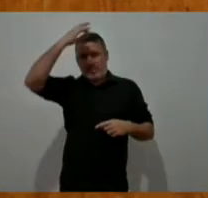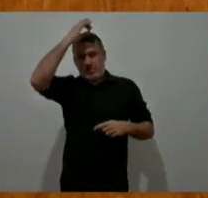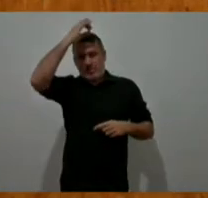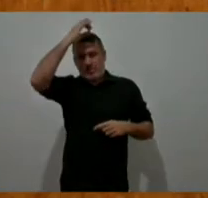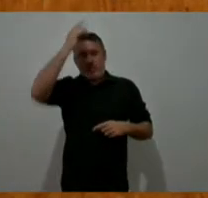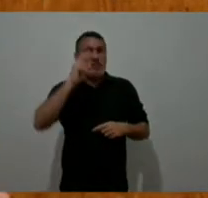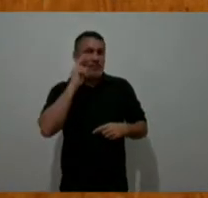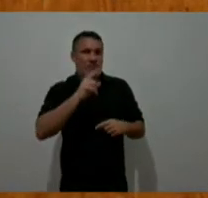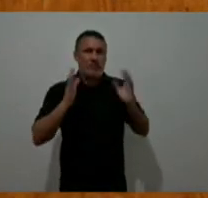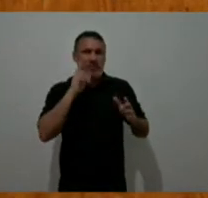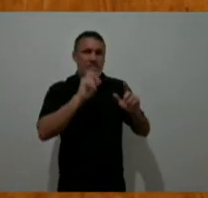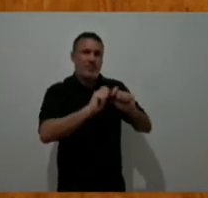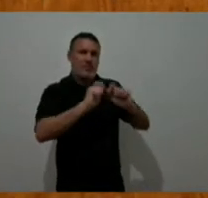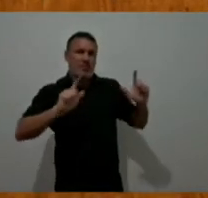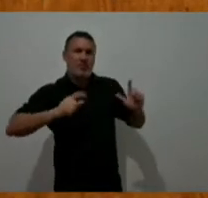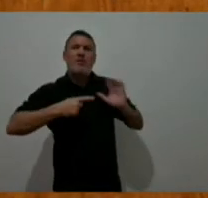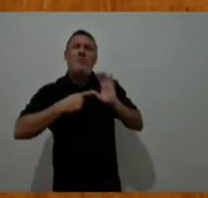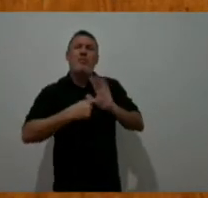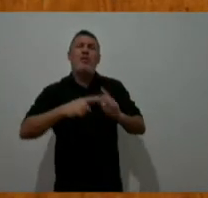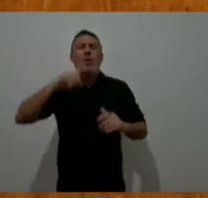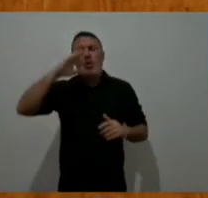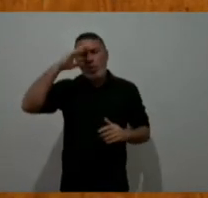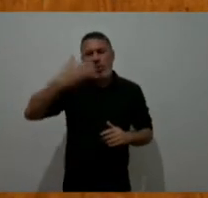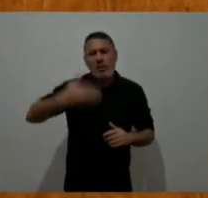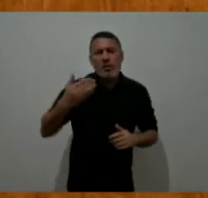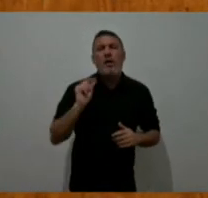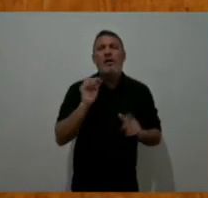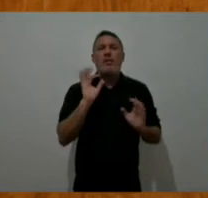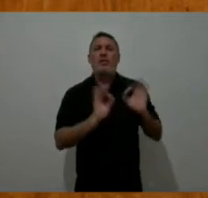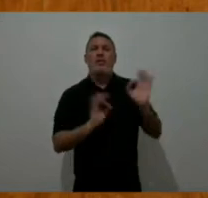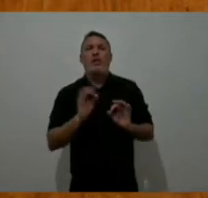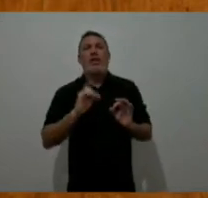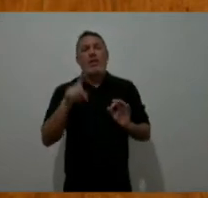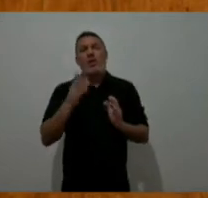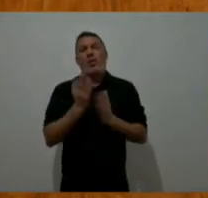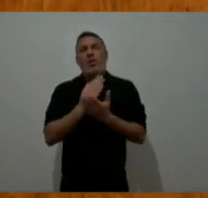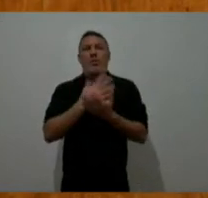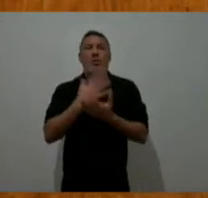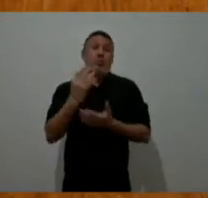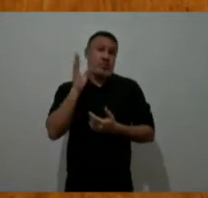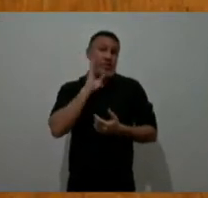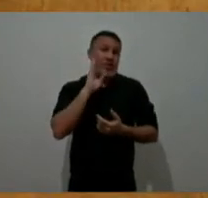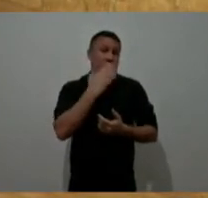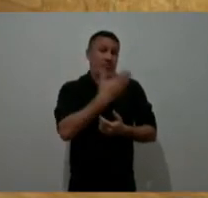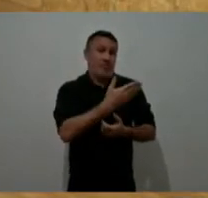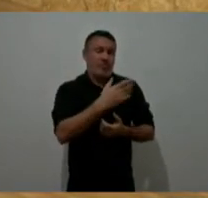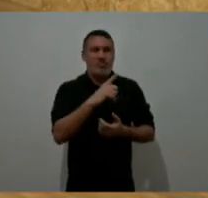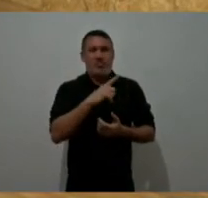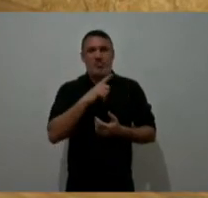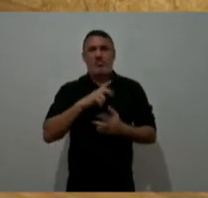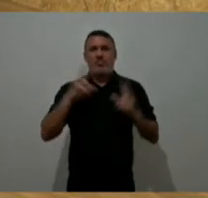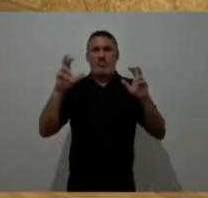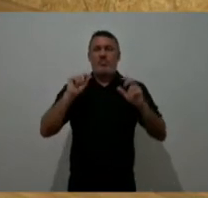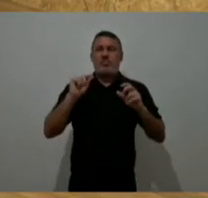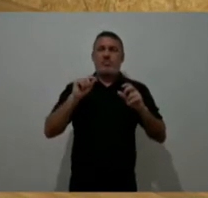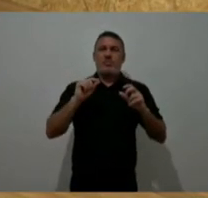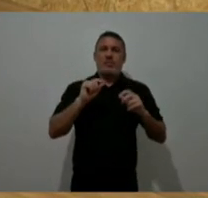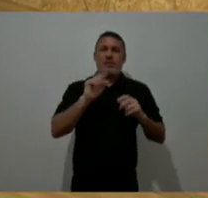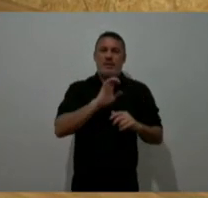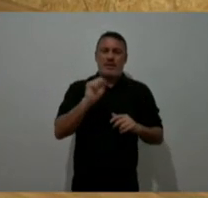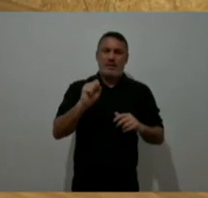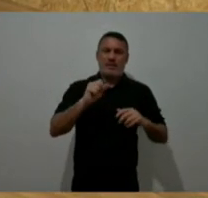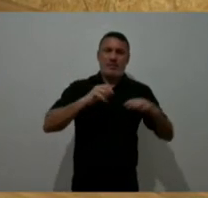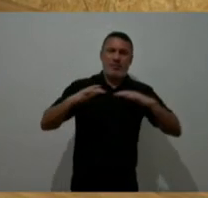homenagem é um oferecimento compartilhado, olha que bacana, do IBF Espírito Santo, do Movimento Empresarial Espírito Santo em Ação e das federações